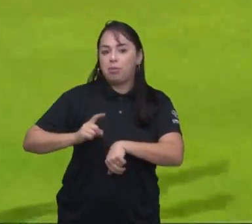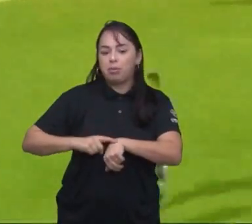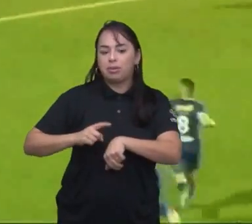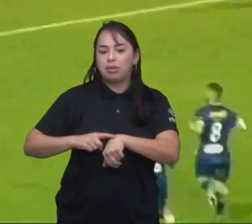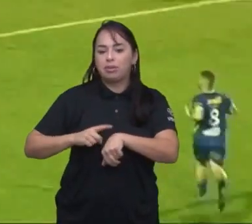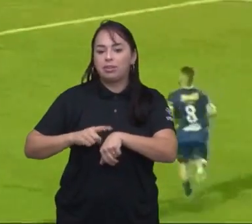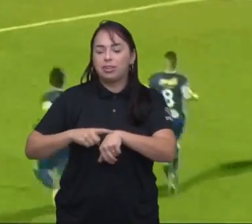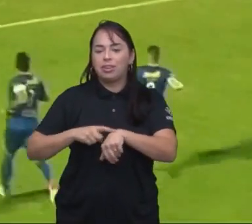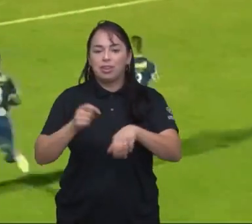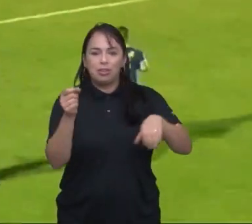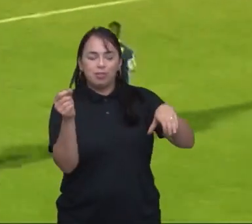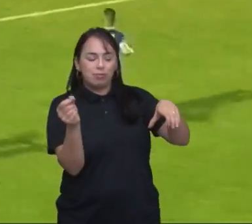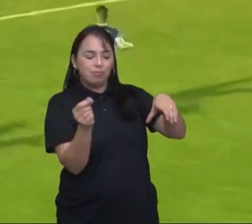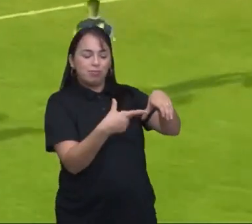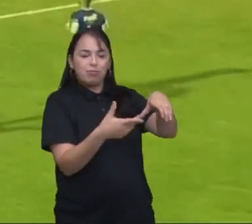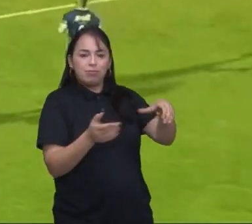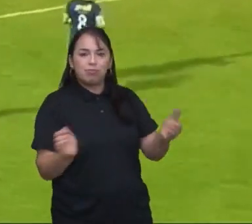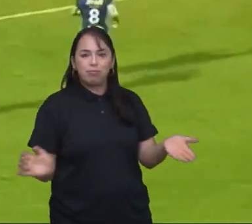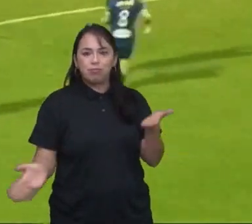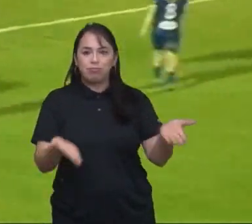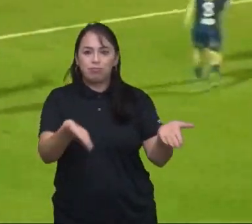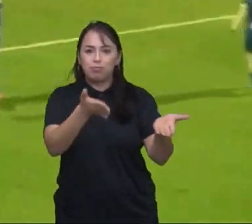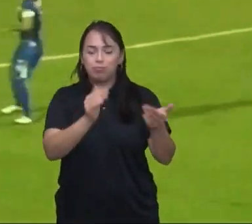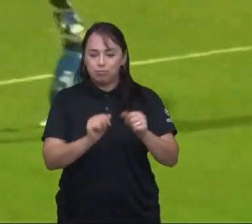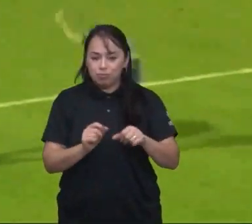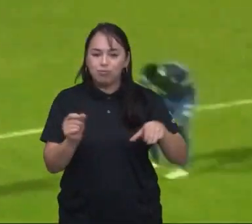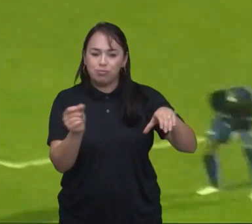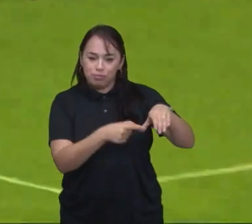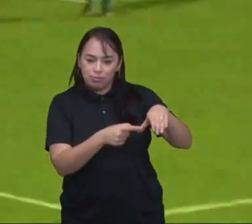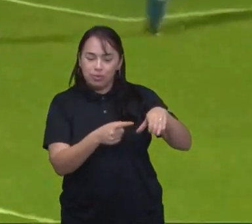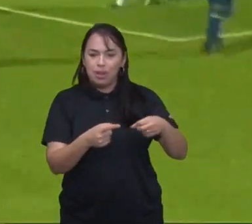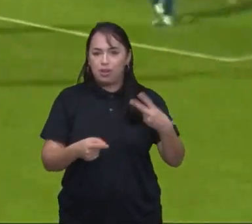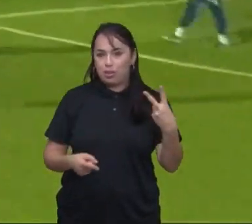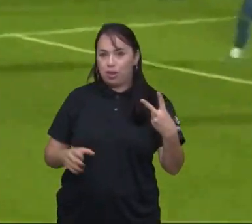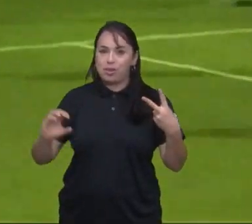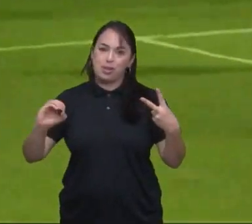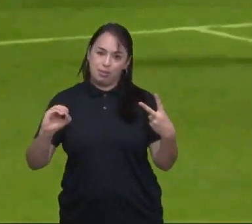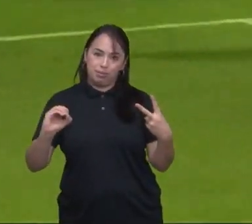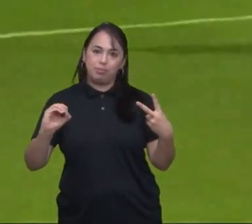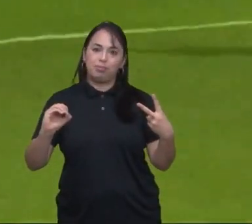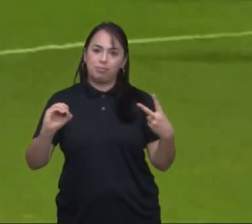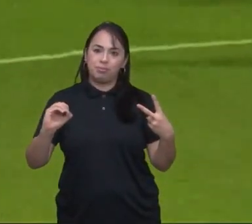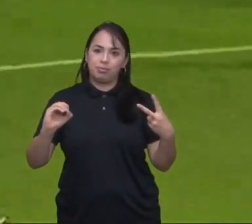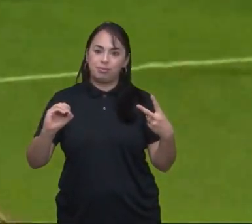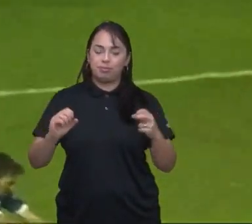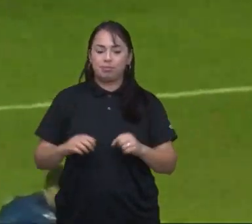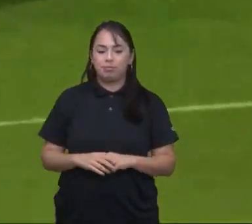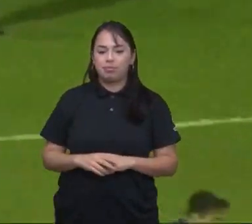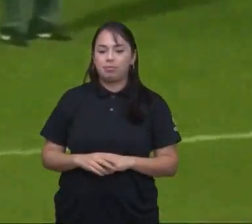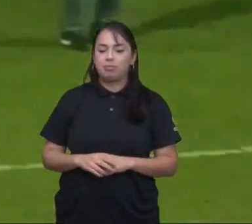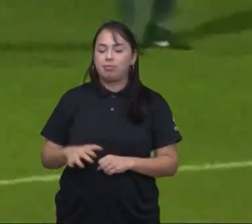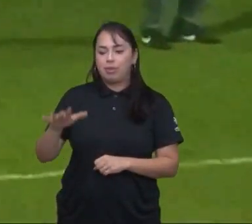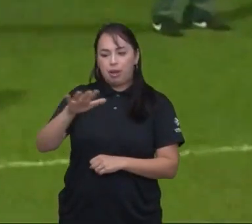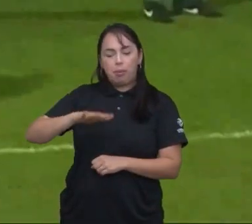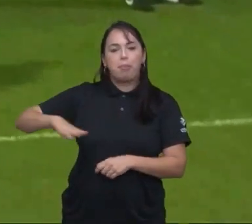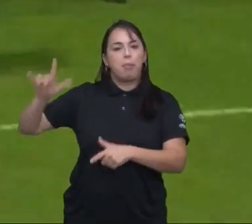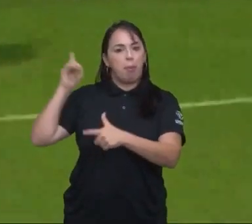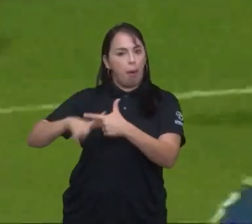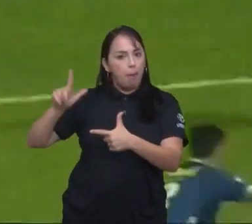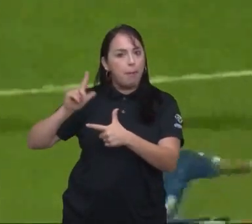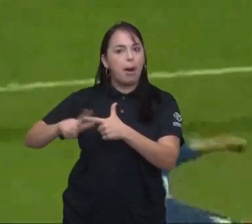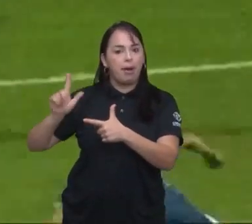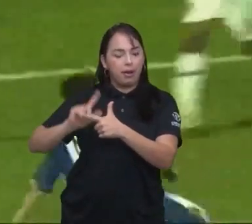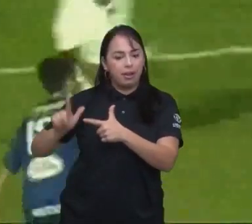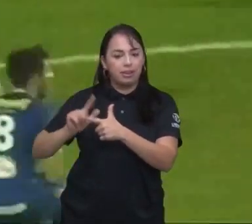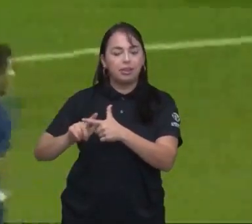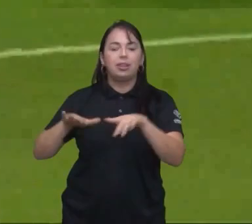fez o cruzamento e Leandro Lopes só cumprimentou para as redes do São José. 2-0 Suzano, placar final. Crise na Águia do